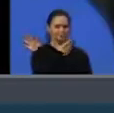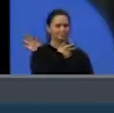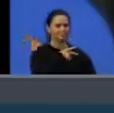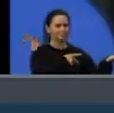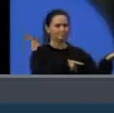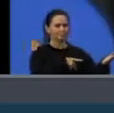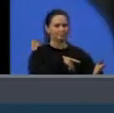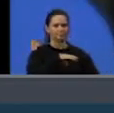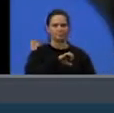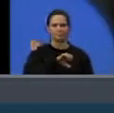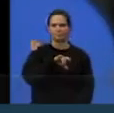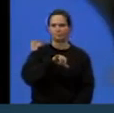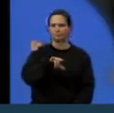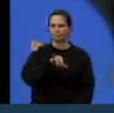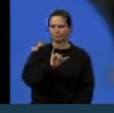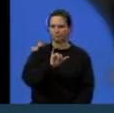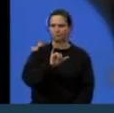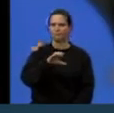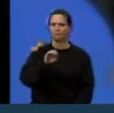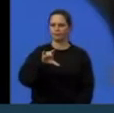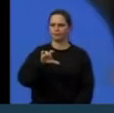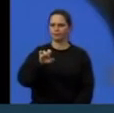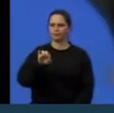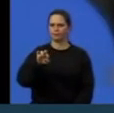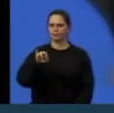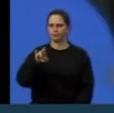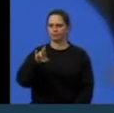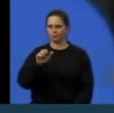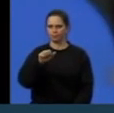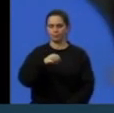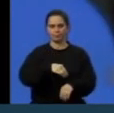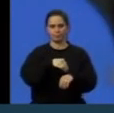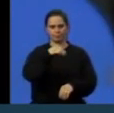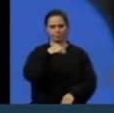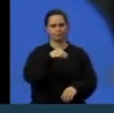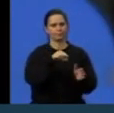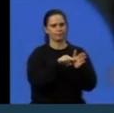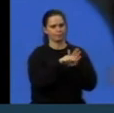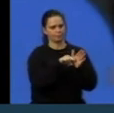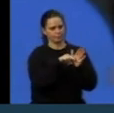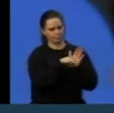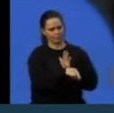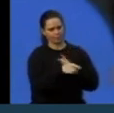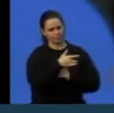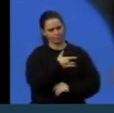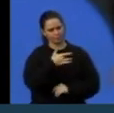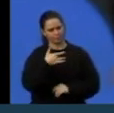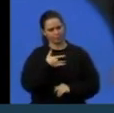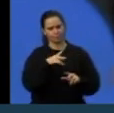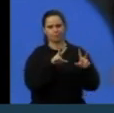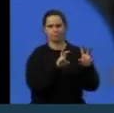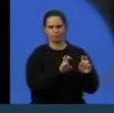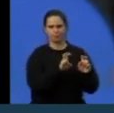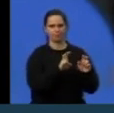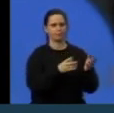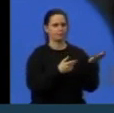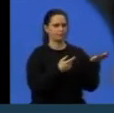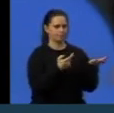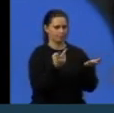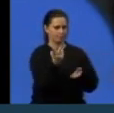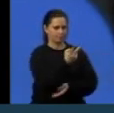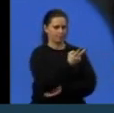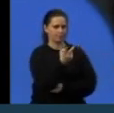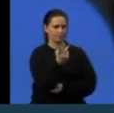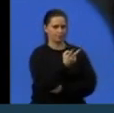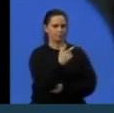Professora Celide Oliveira, mestre em Ciências da Saúde, e vamos discutir um pouco, eu e você,